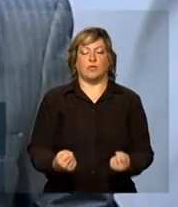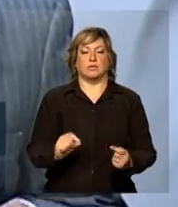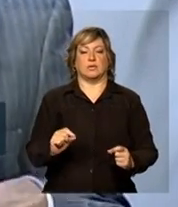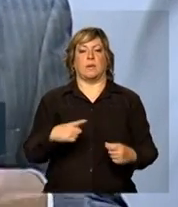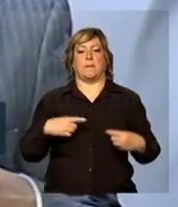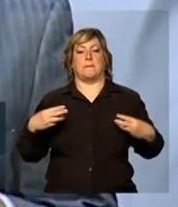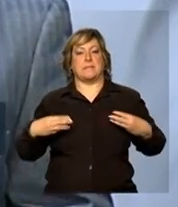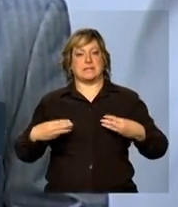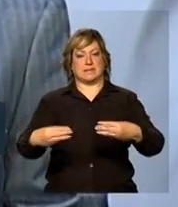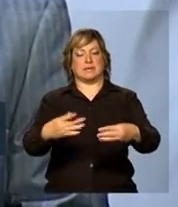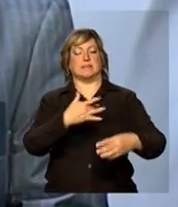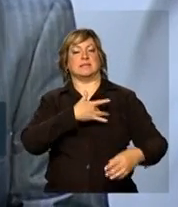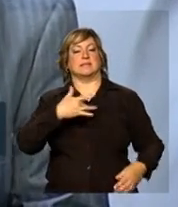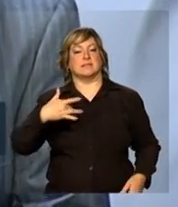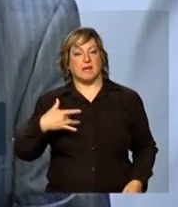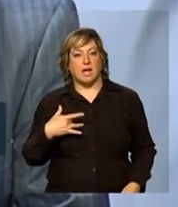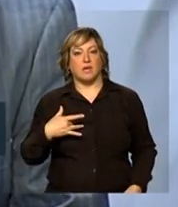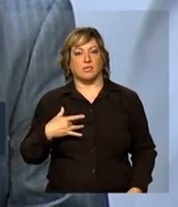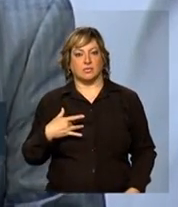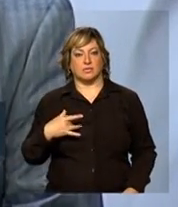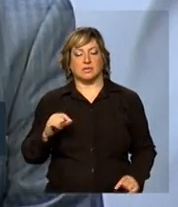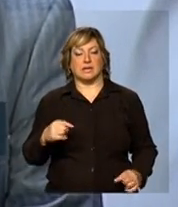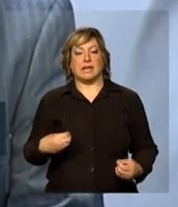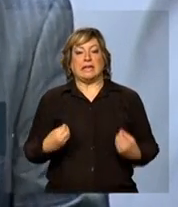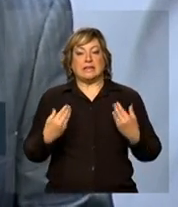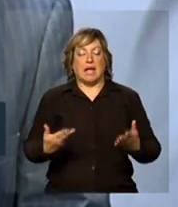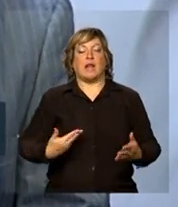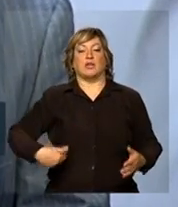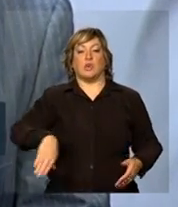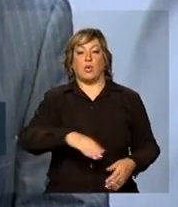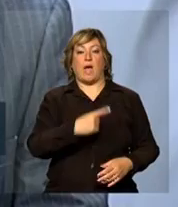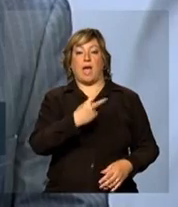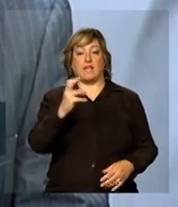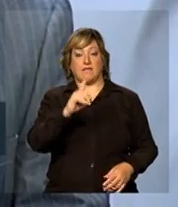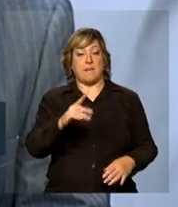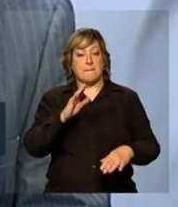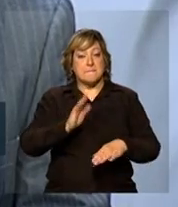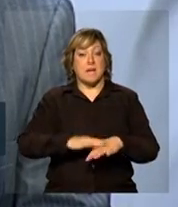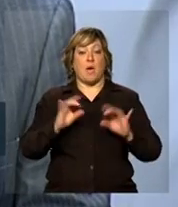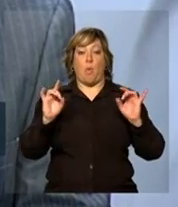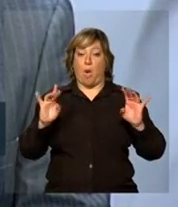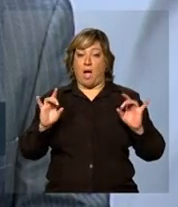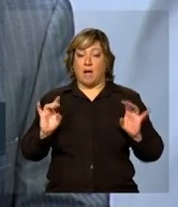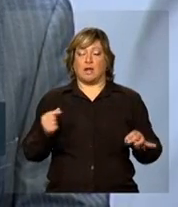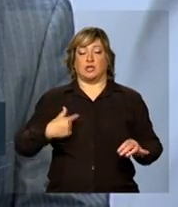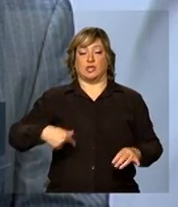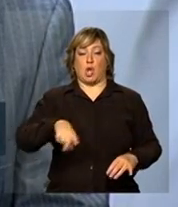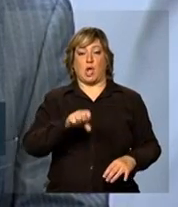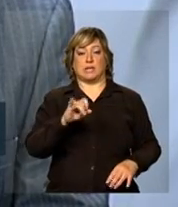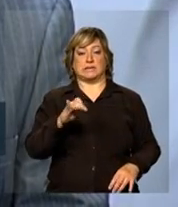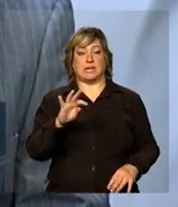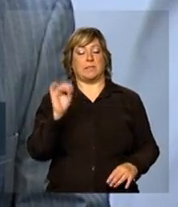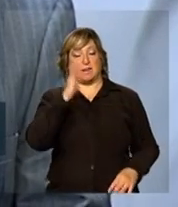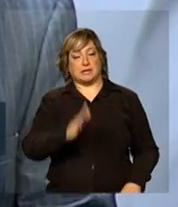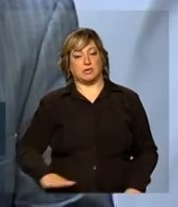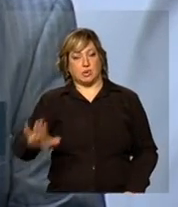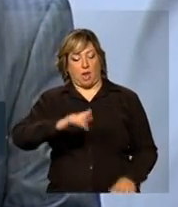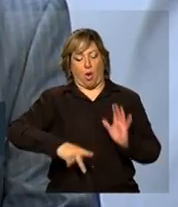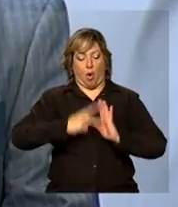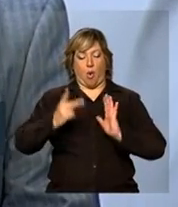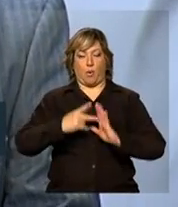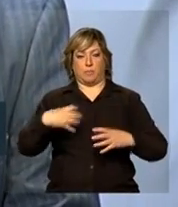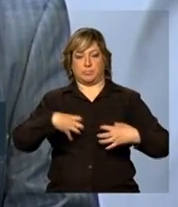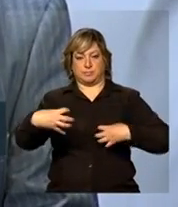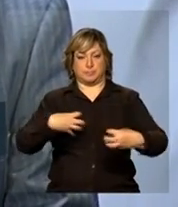da Saúde em darmos cada vez mais qualidade ao nosso Sistema Nacional de Transplantes. Mas não é